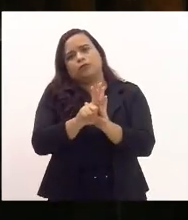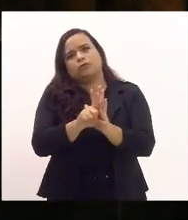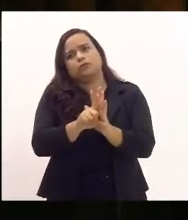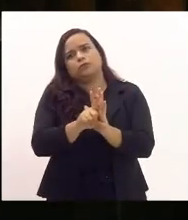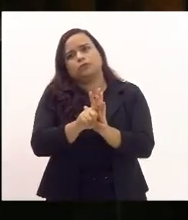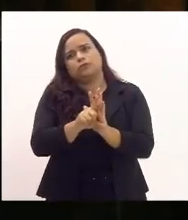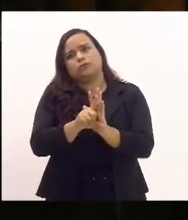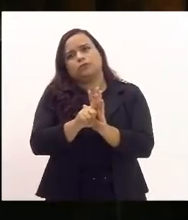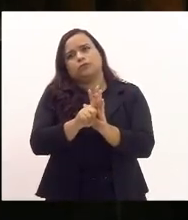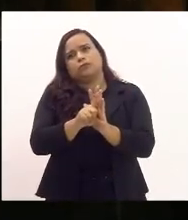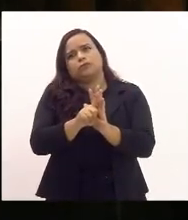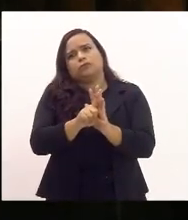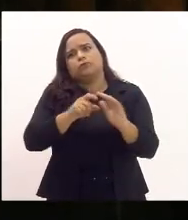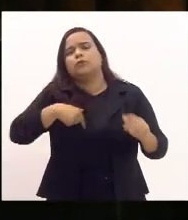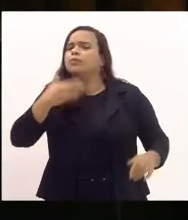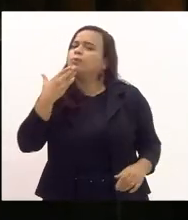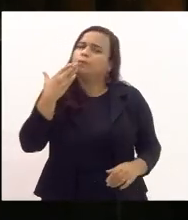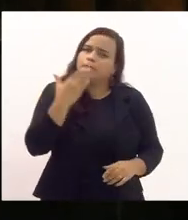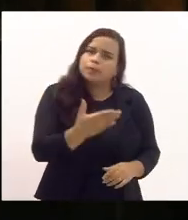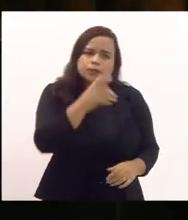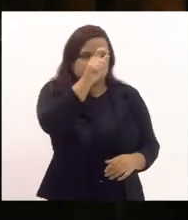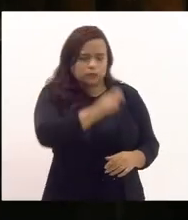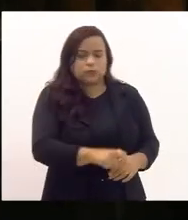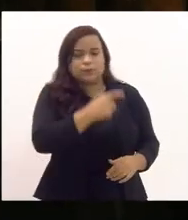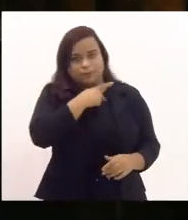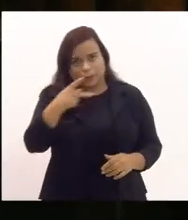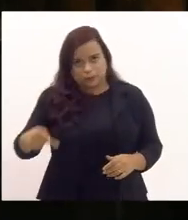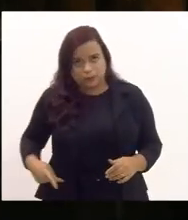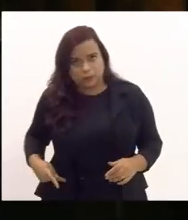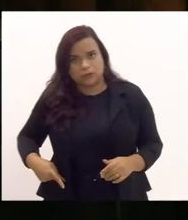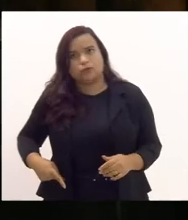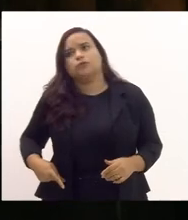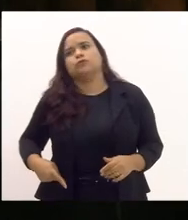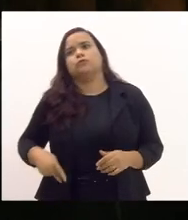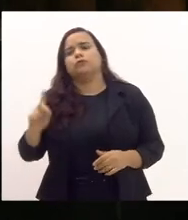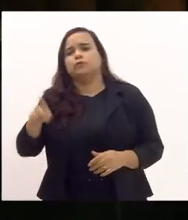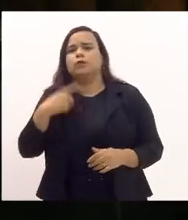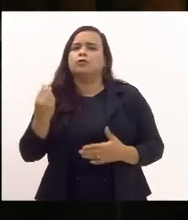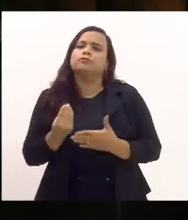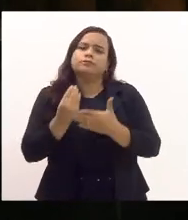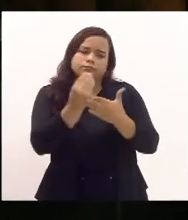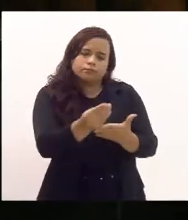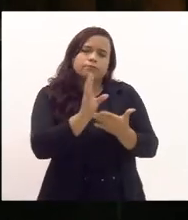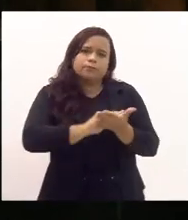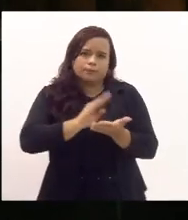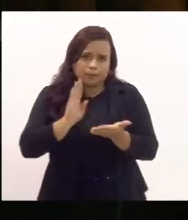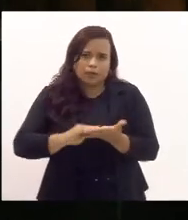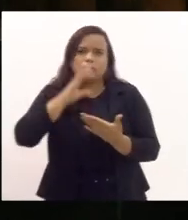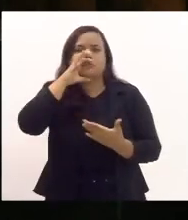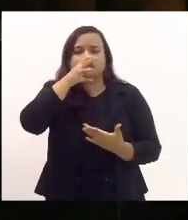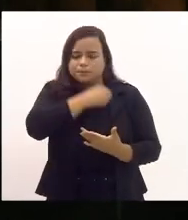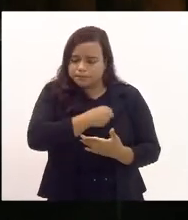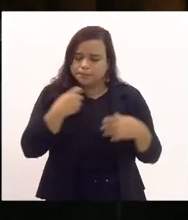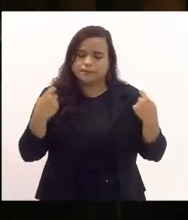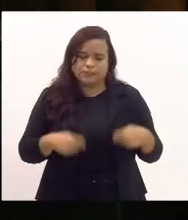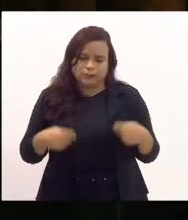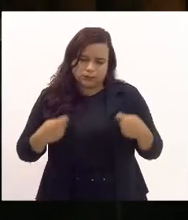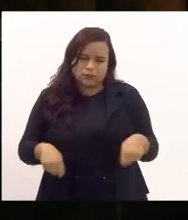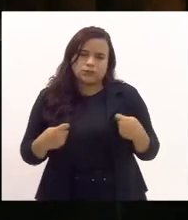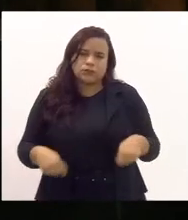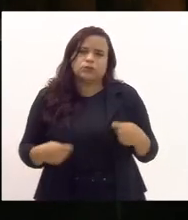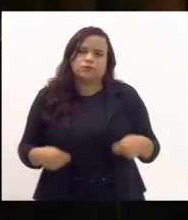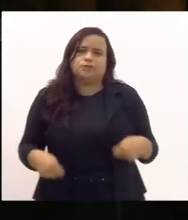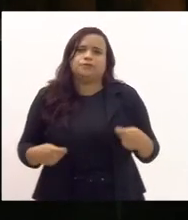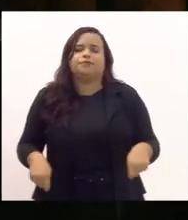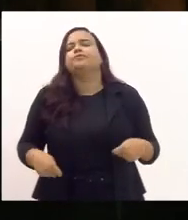vou estar pedindo ao presidente que possamos colocar em Pauta o mais rápido e para de